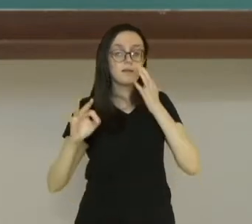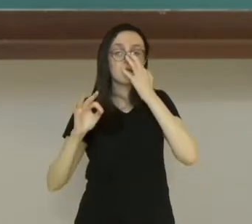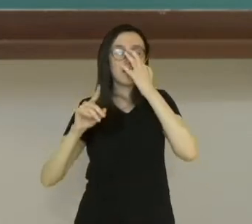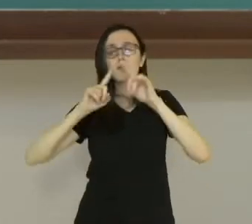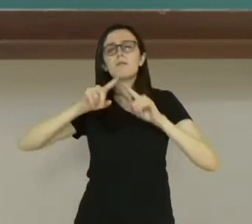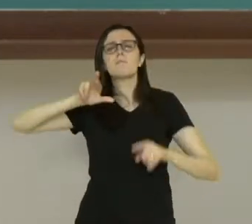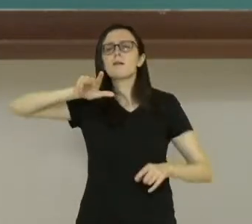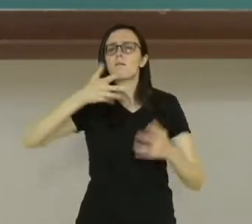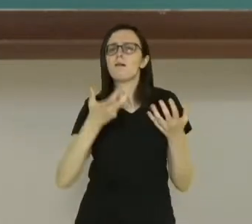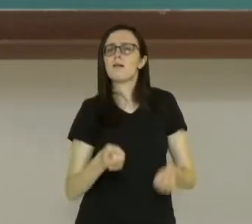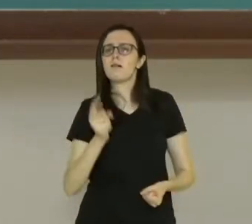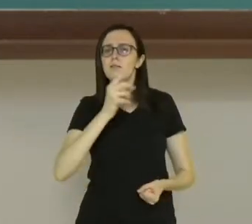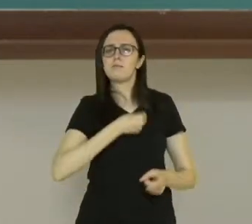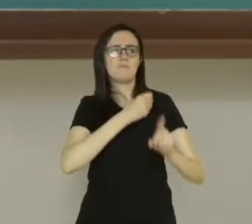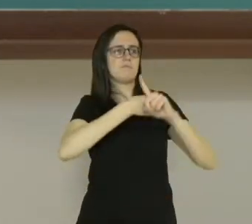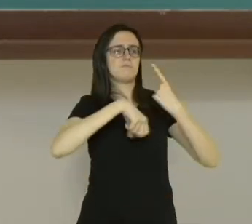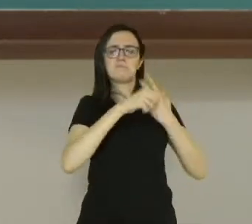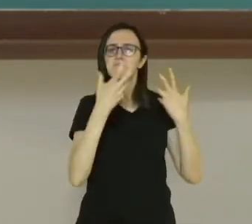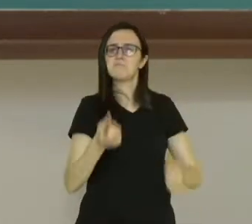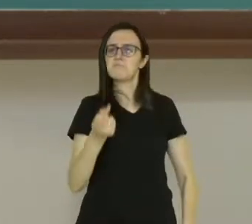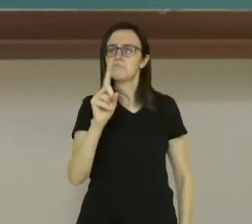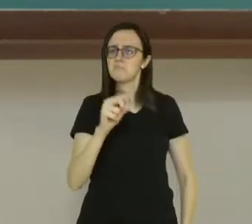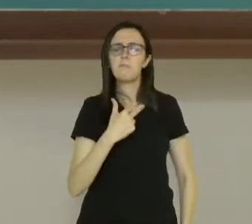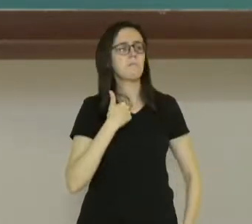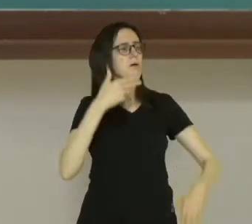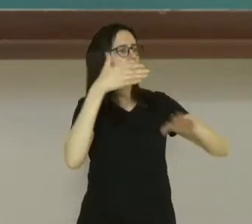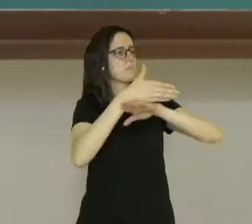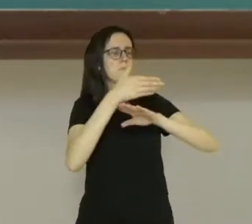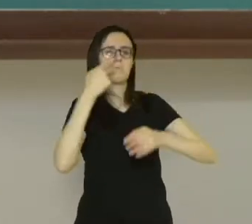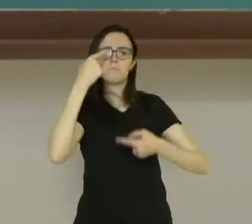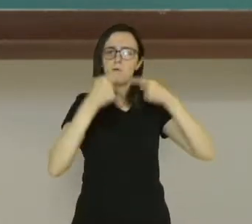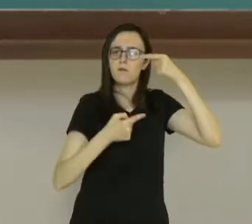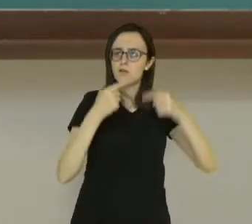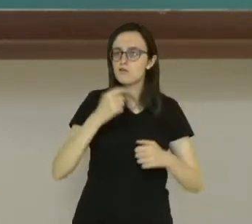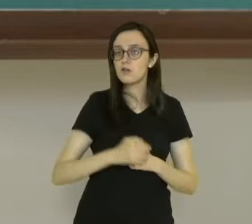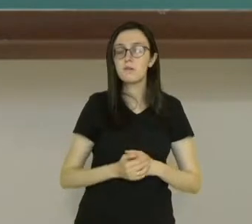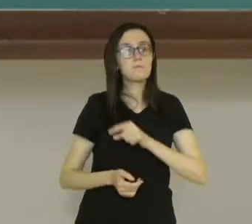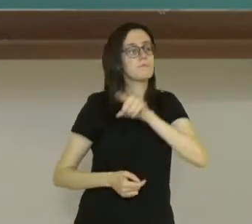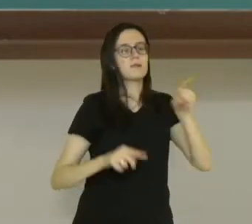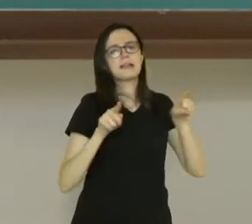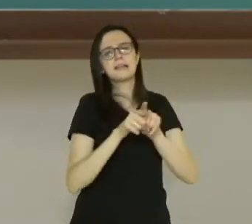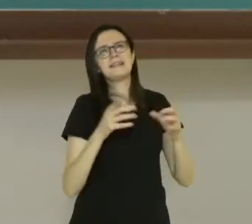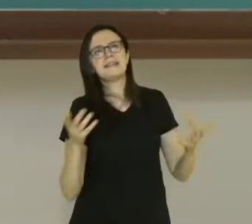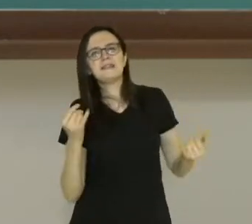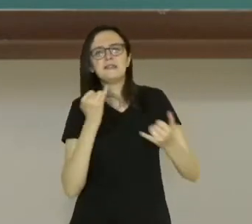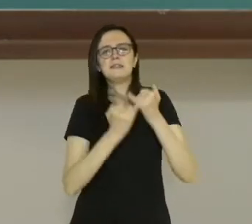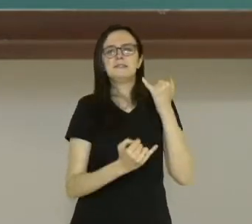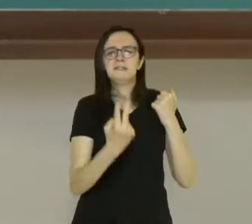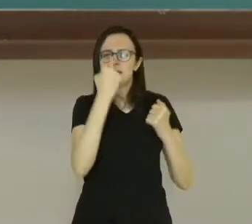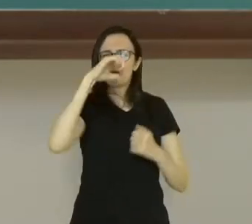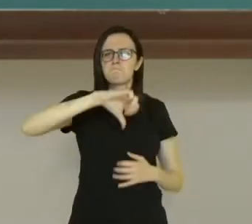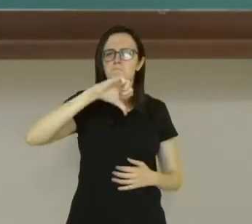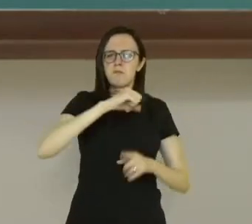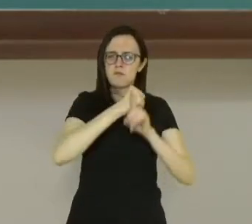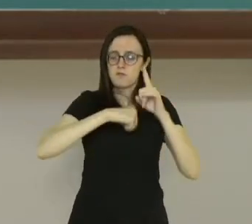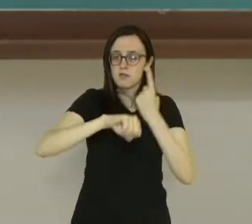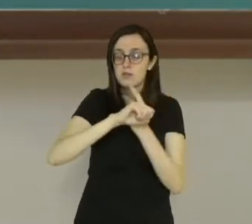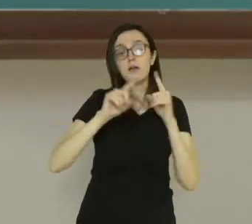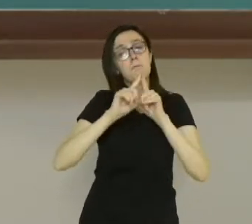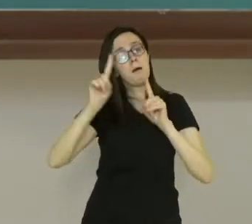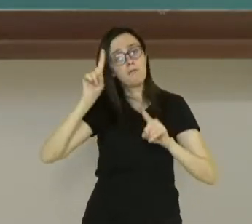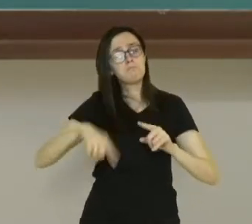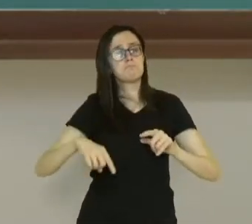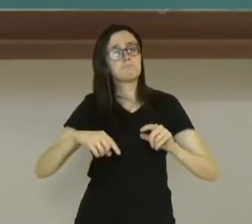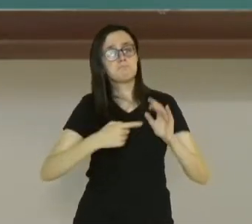eram aceitos socialmente. Eles não podiam participar da política e eles eram meio que mal vistos pela sociedade. Mas eram eles